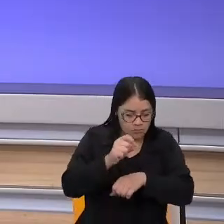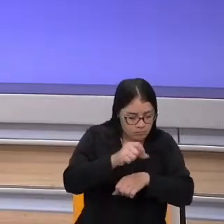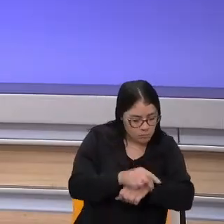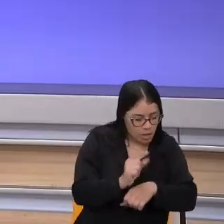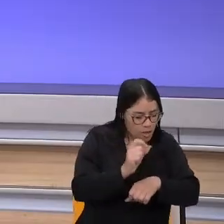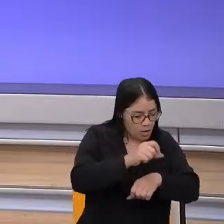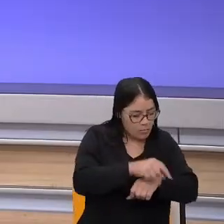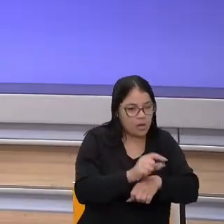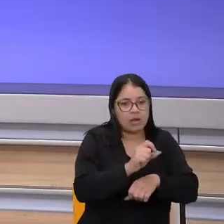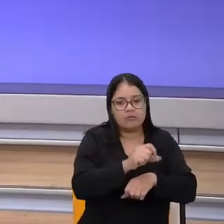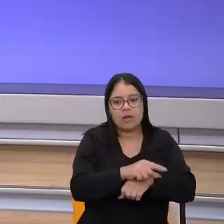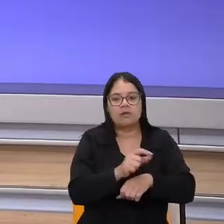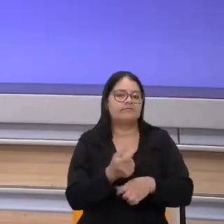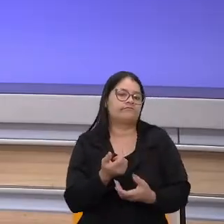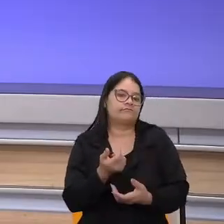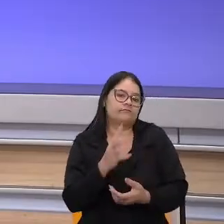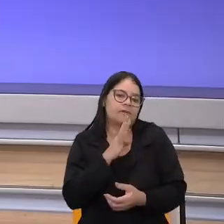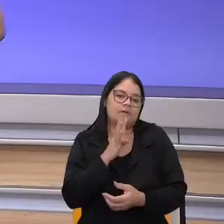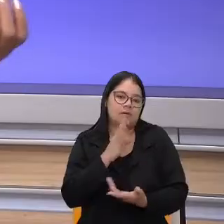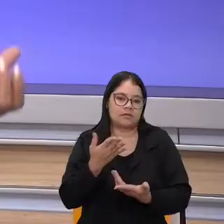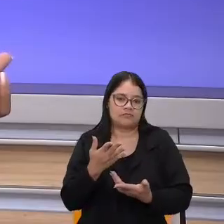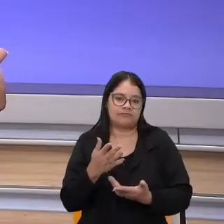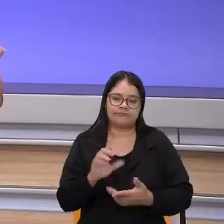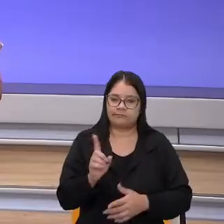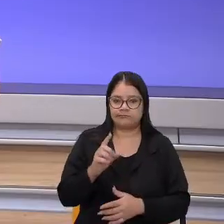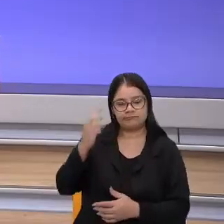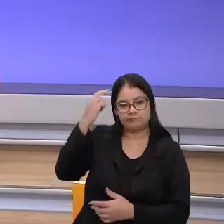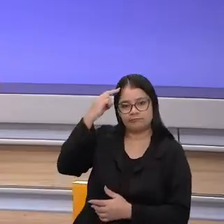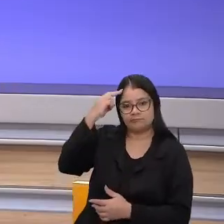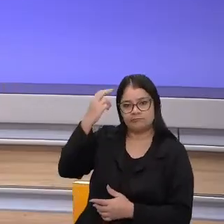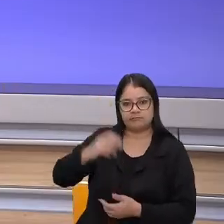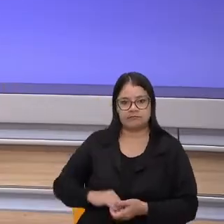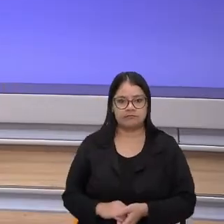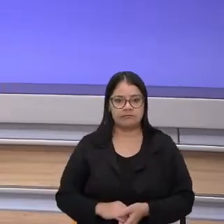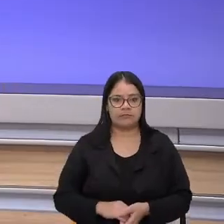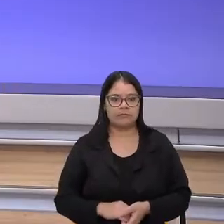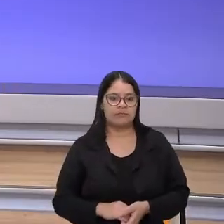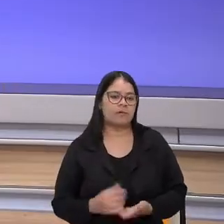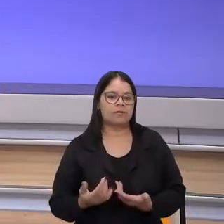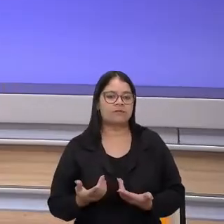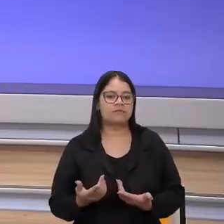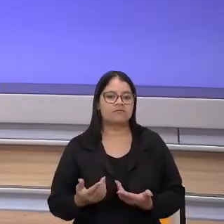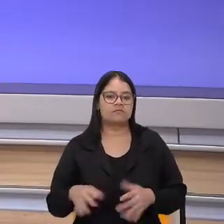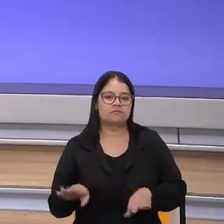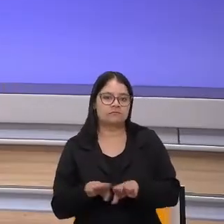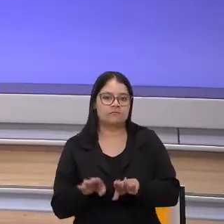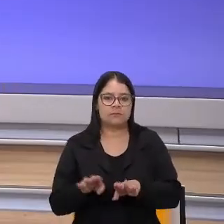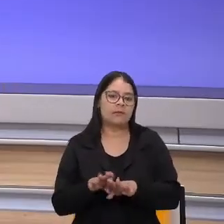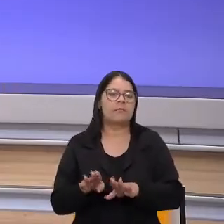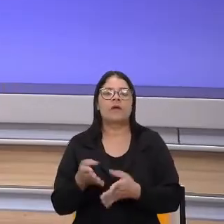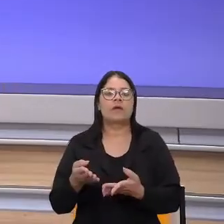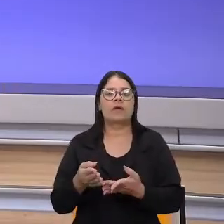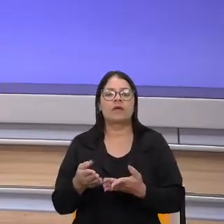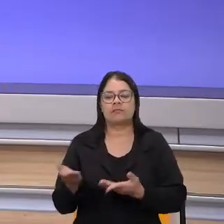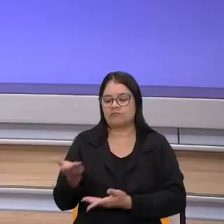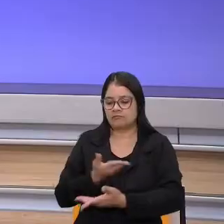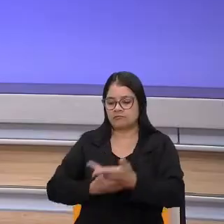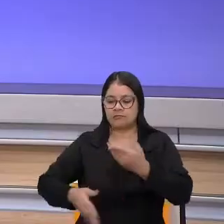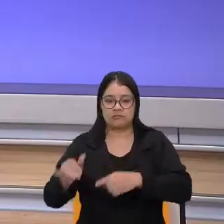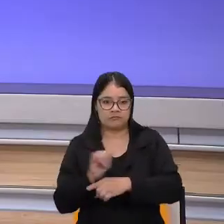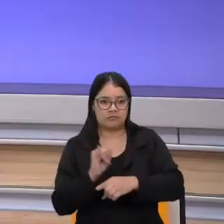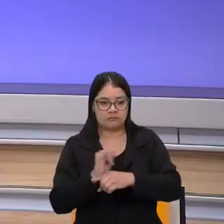Então, é bem bacana também essa questão, não somente a conscientização, mas a questão de dar a ação para eles fazerem.